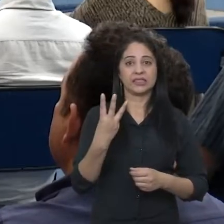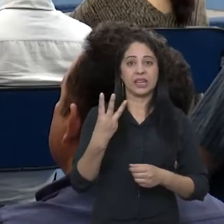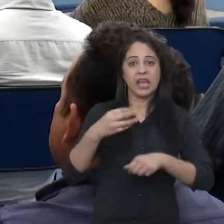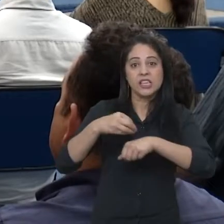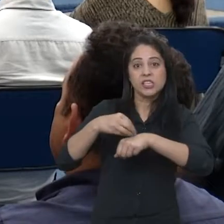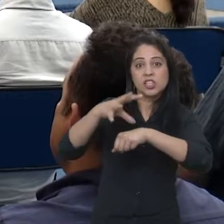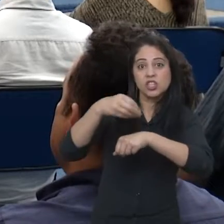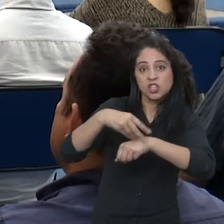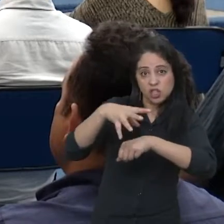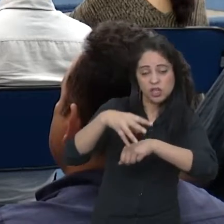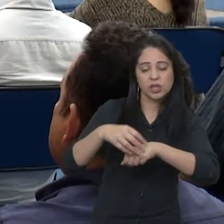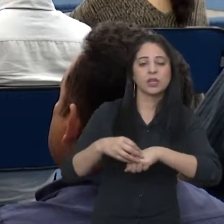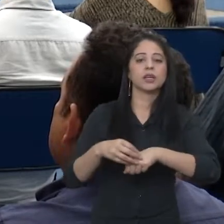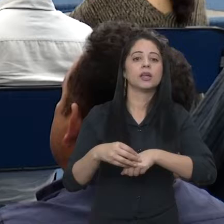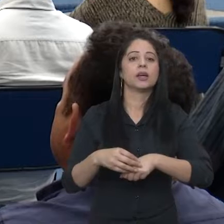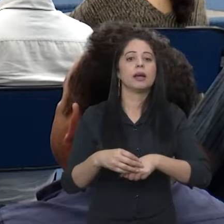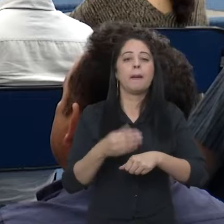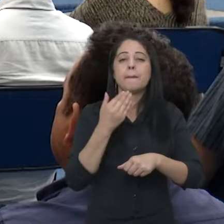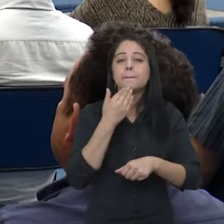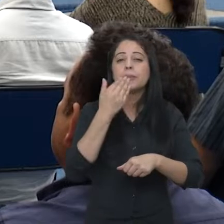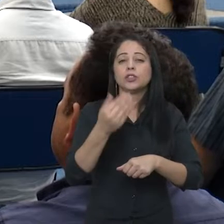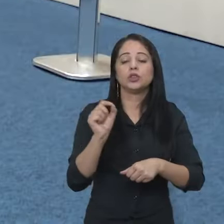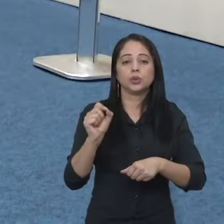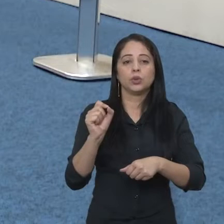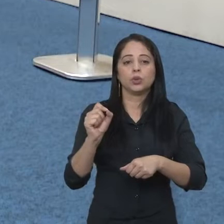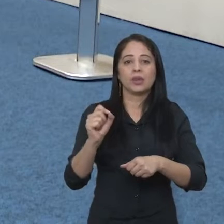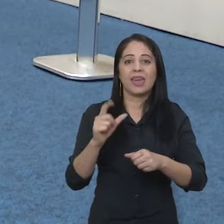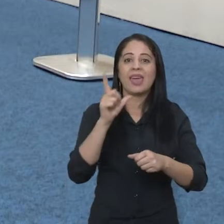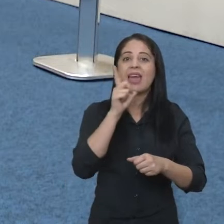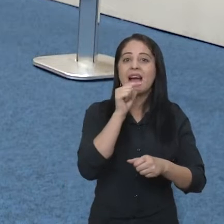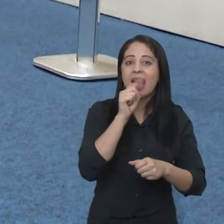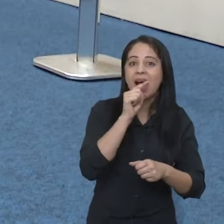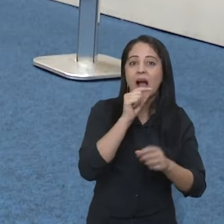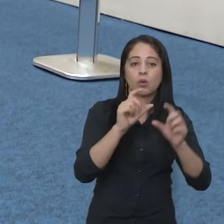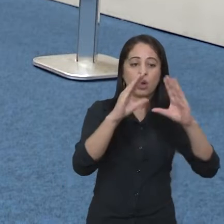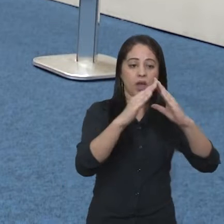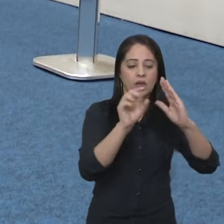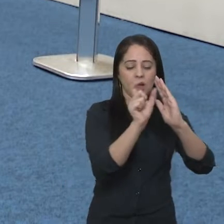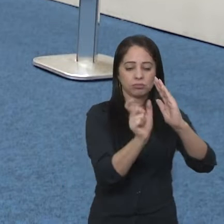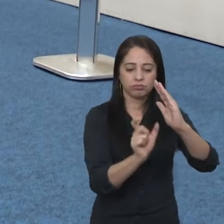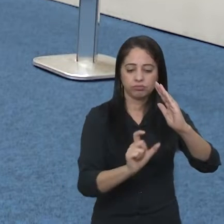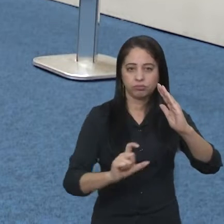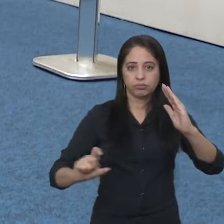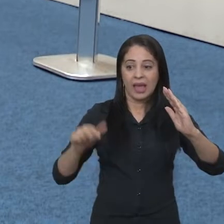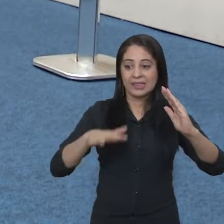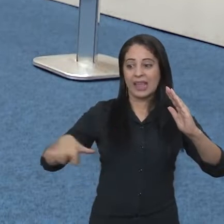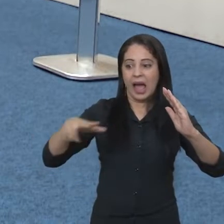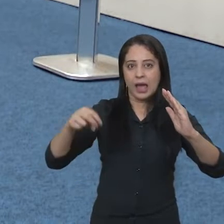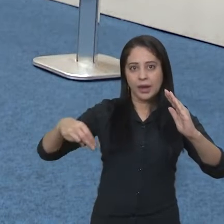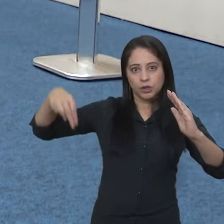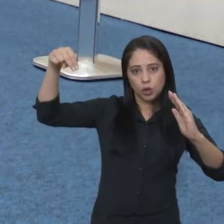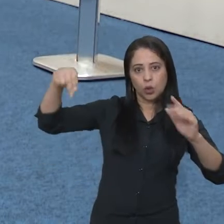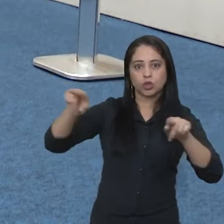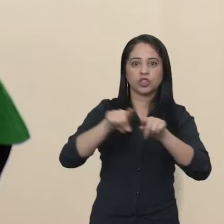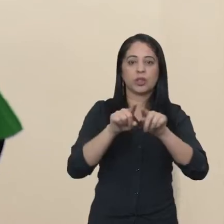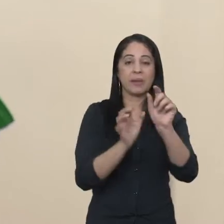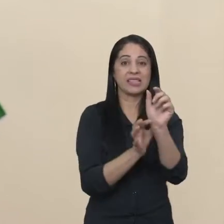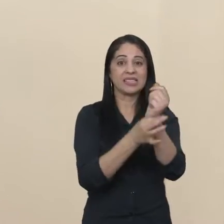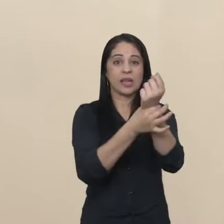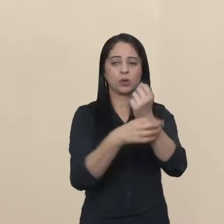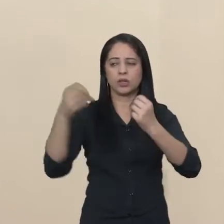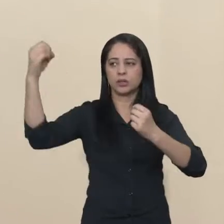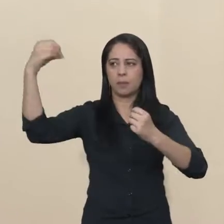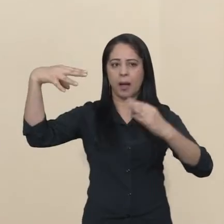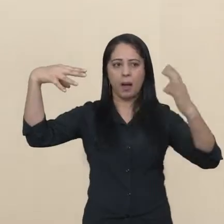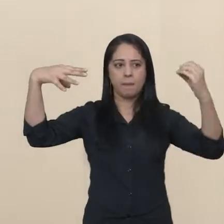delas fizeram sugestões durante o encontro. Soluções para problemas de água e esgoto em bairros da Zona Norte, falta